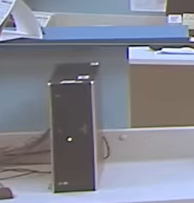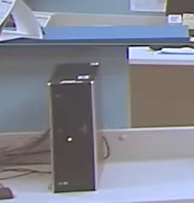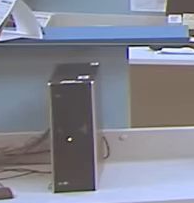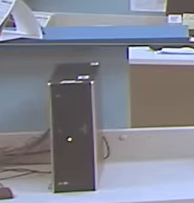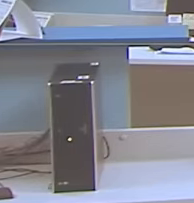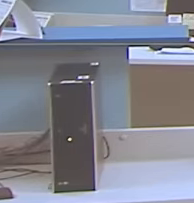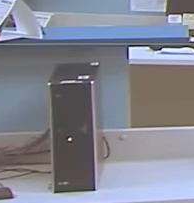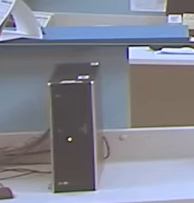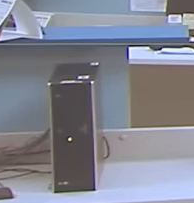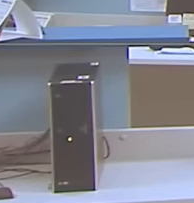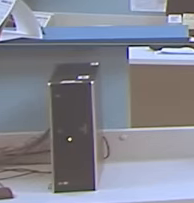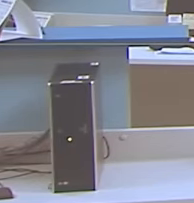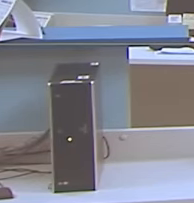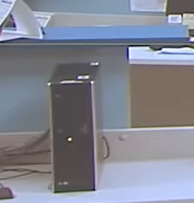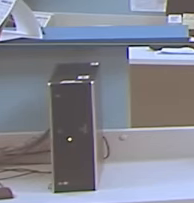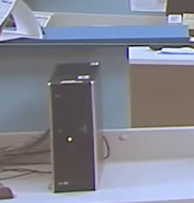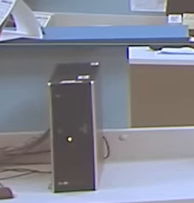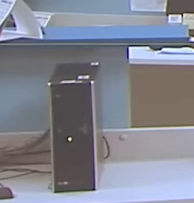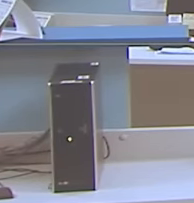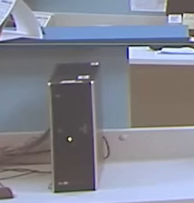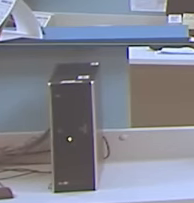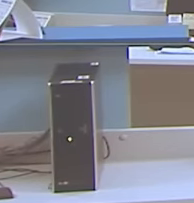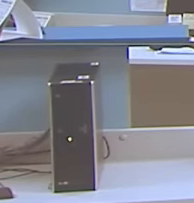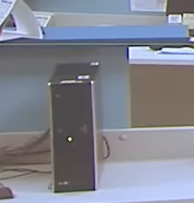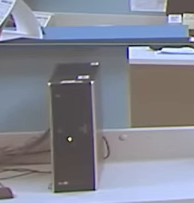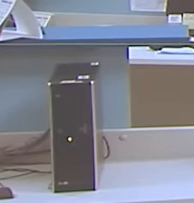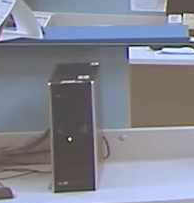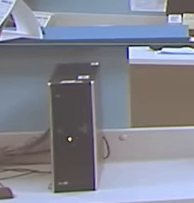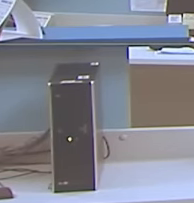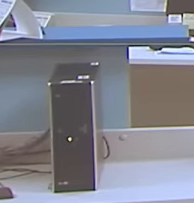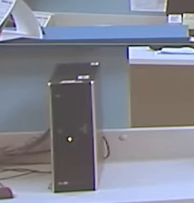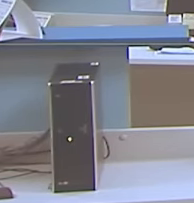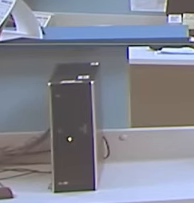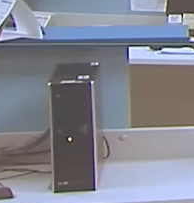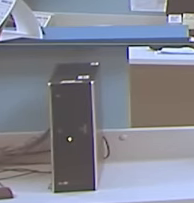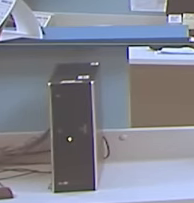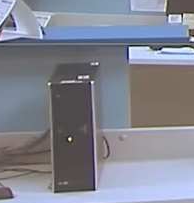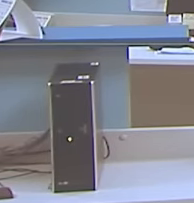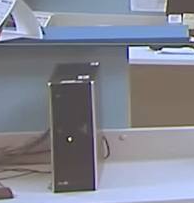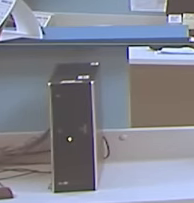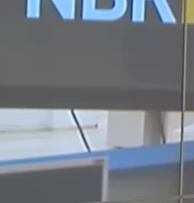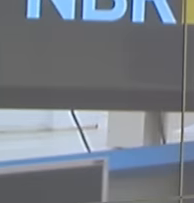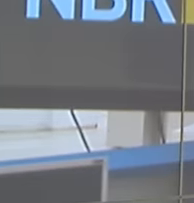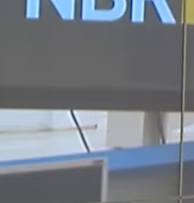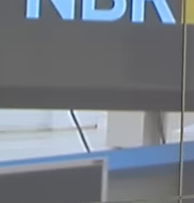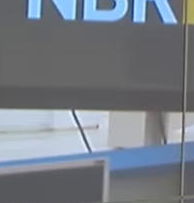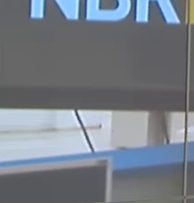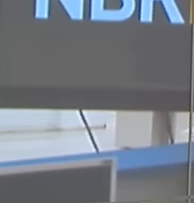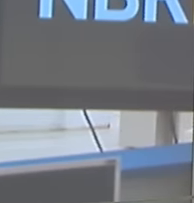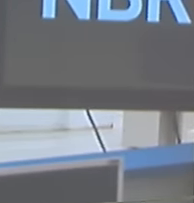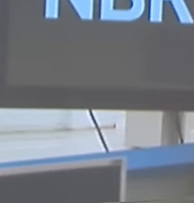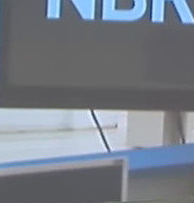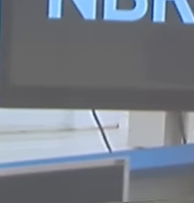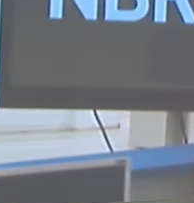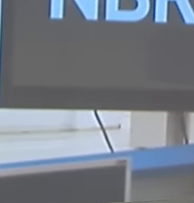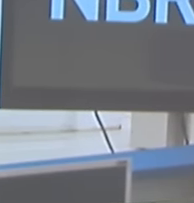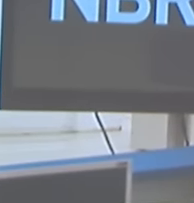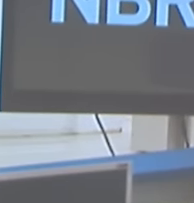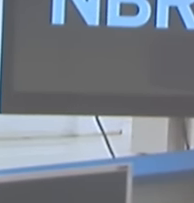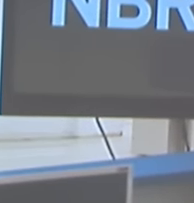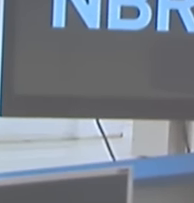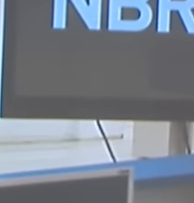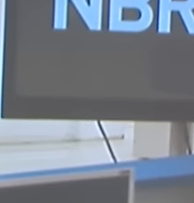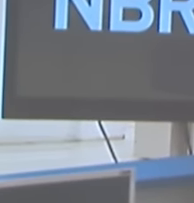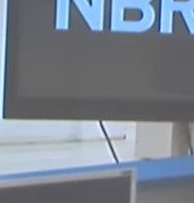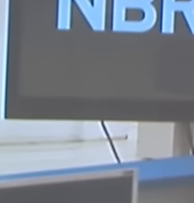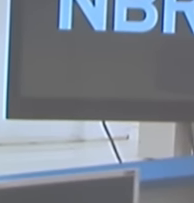tá aí nós acabamos de acompanhar ao vivo o pronunciamento do Presidente da República Michel Temer Michel Temer fez um balanço das medidas